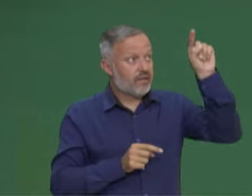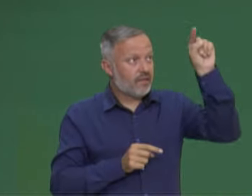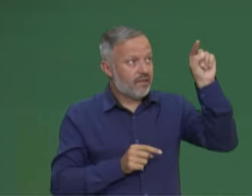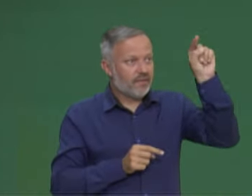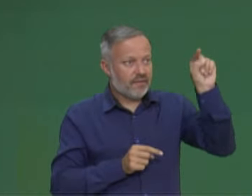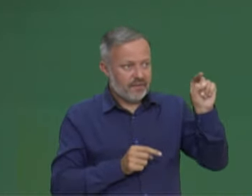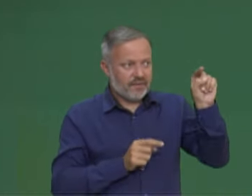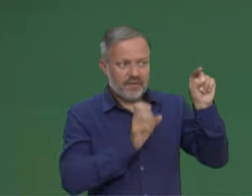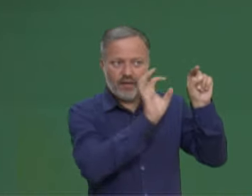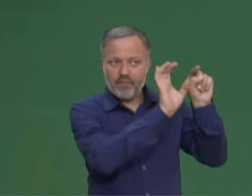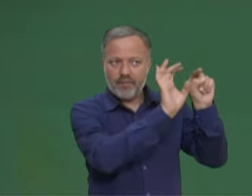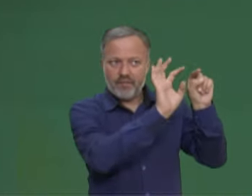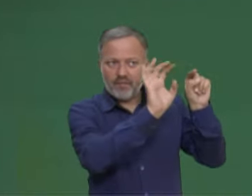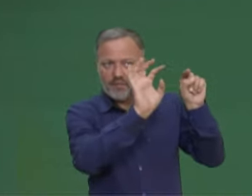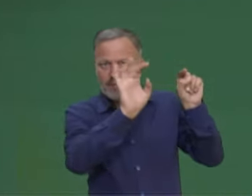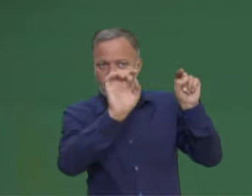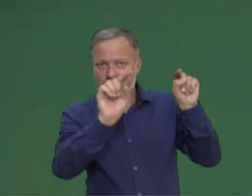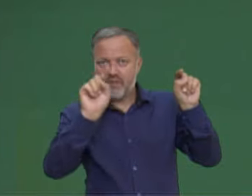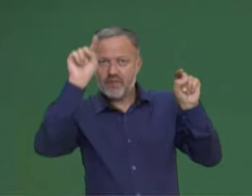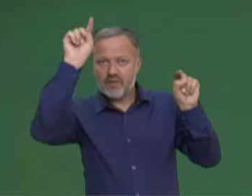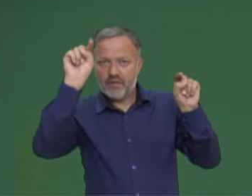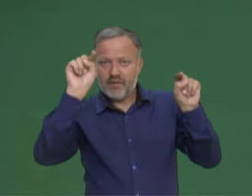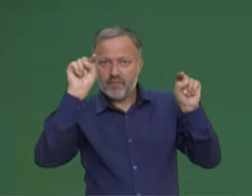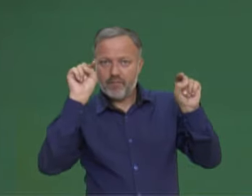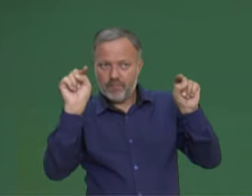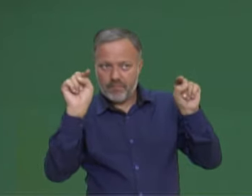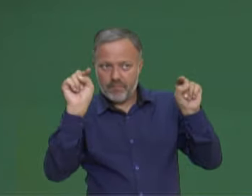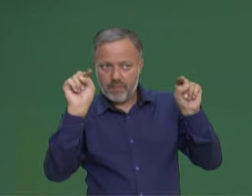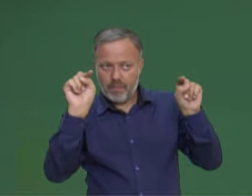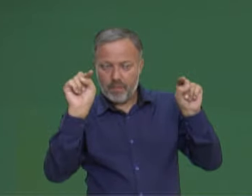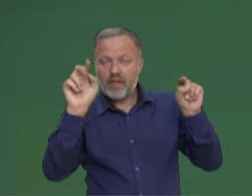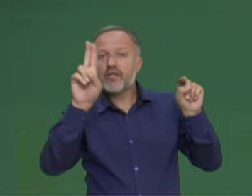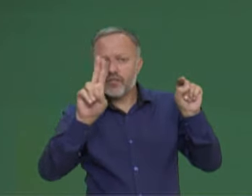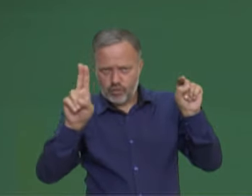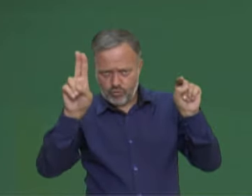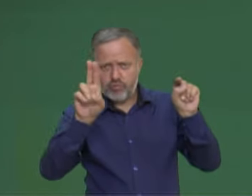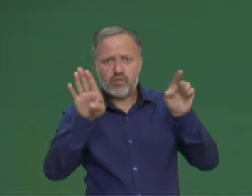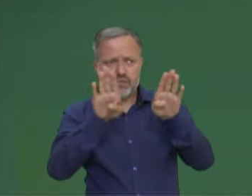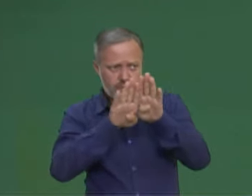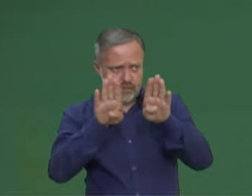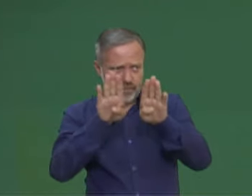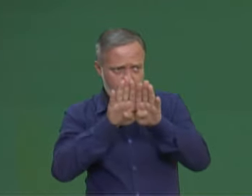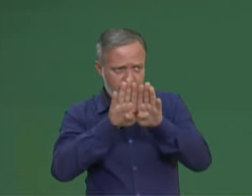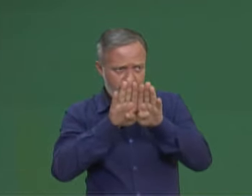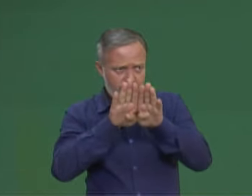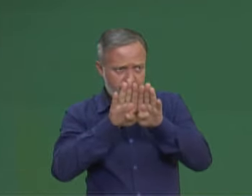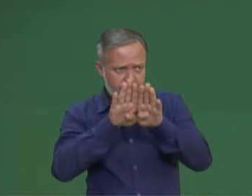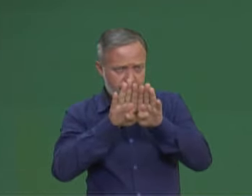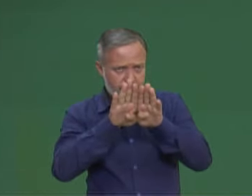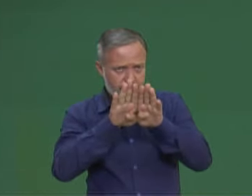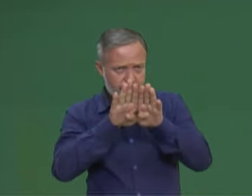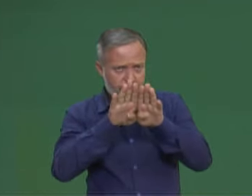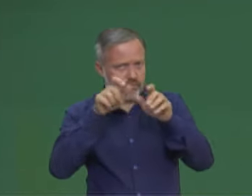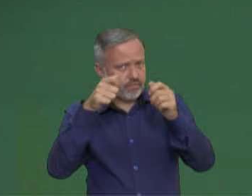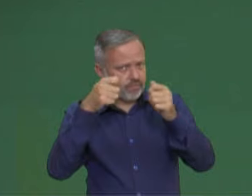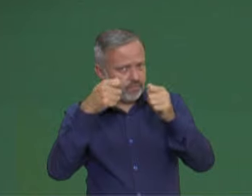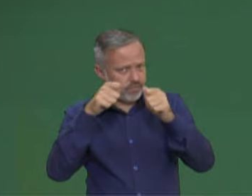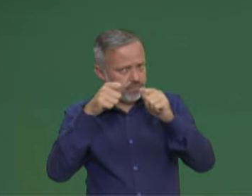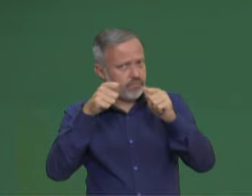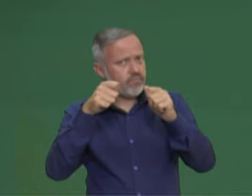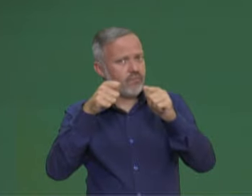finaliza igual na língua portuguesa. O S, existe apenas um S em espanhol. Então, ele pede que envie aí uma encomenda,